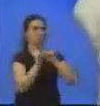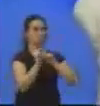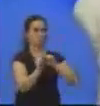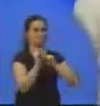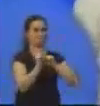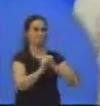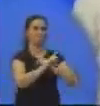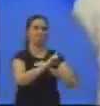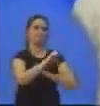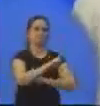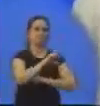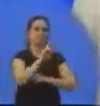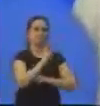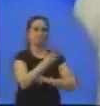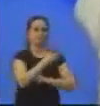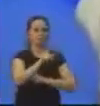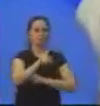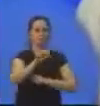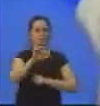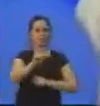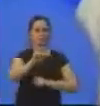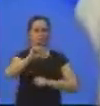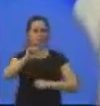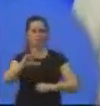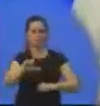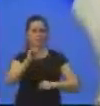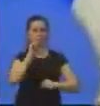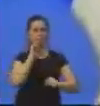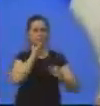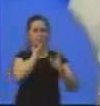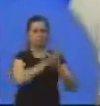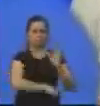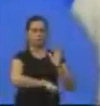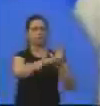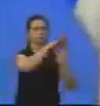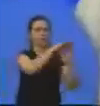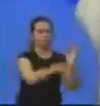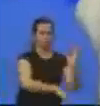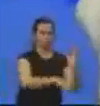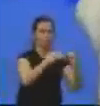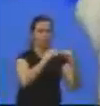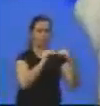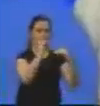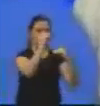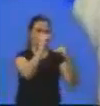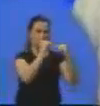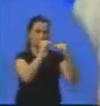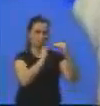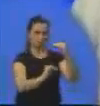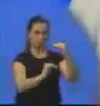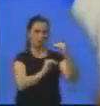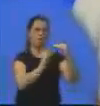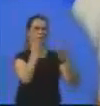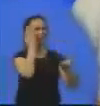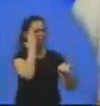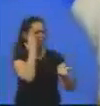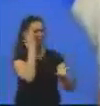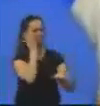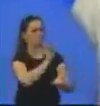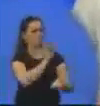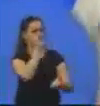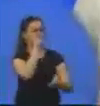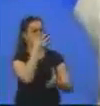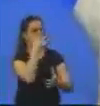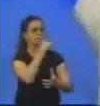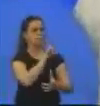Usar L'Hopital. Deriva o numerador, deriva o denominador. Aí você vai falar, mas eu sei resolver esse limite de outro jeito. Tudo bem, você